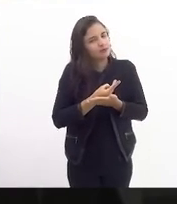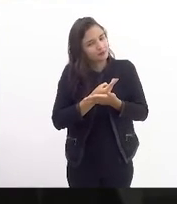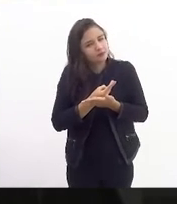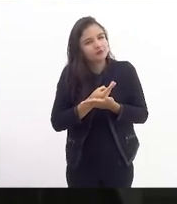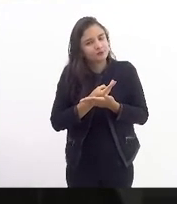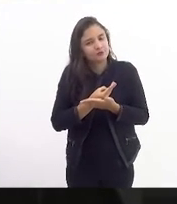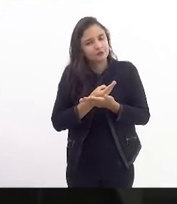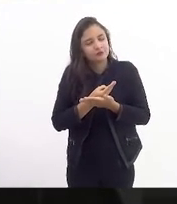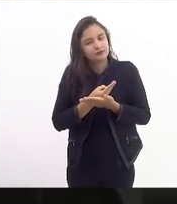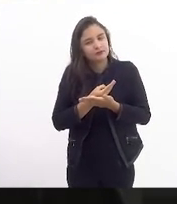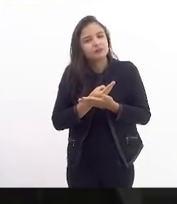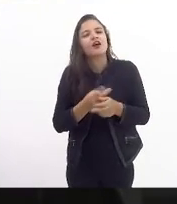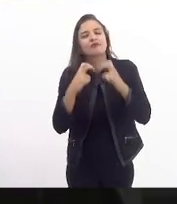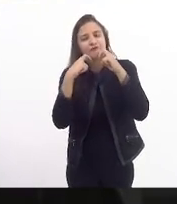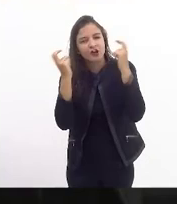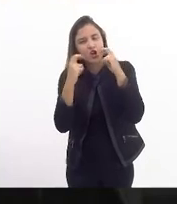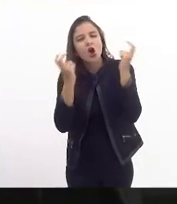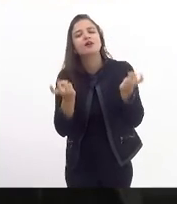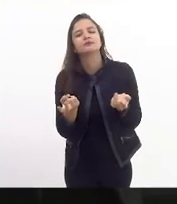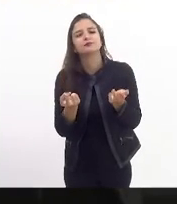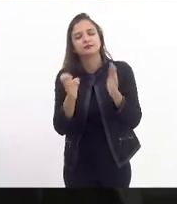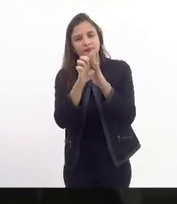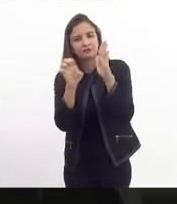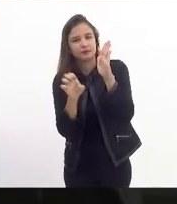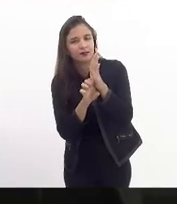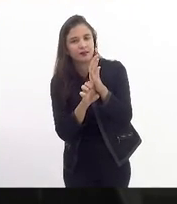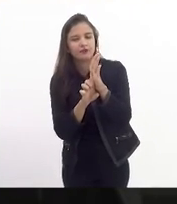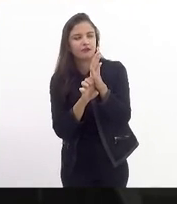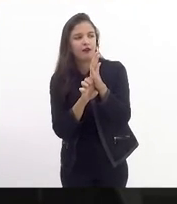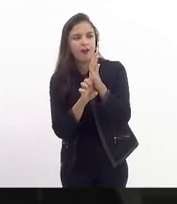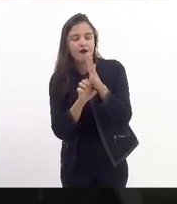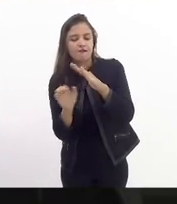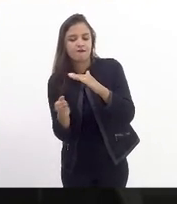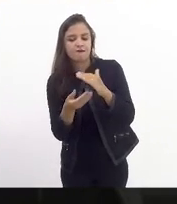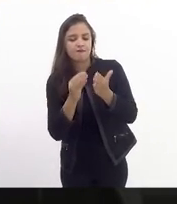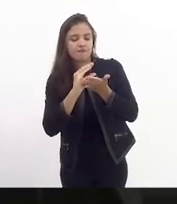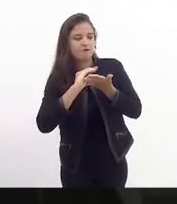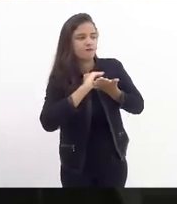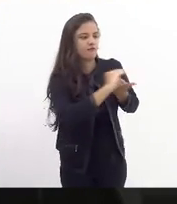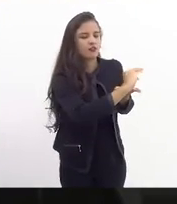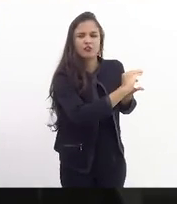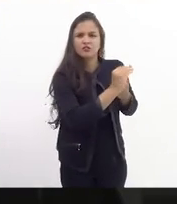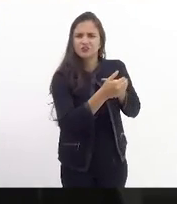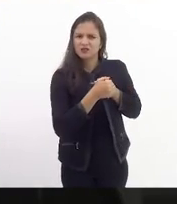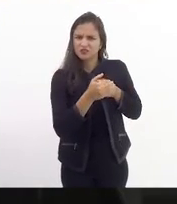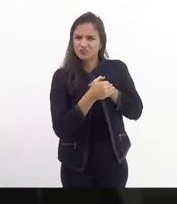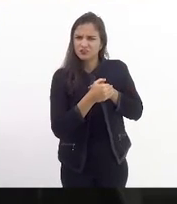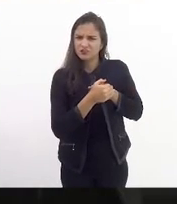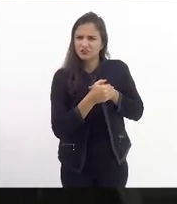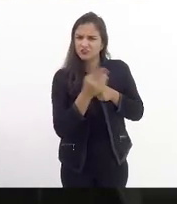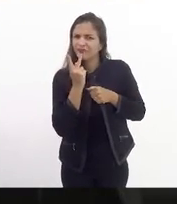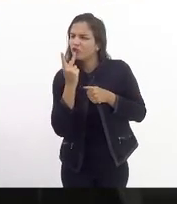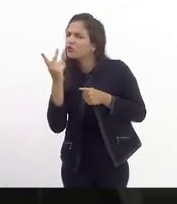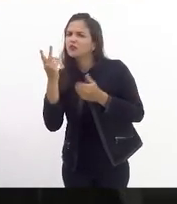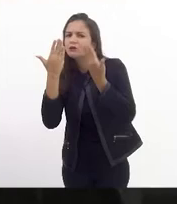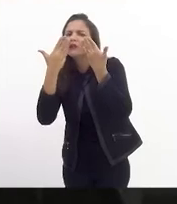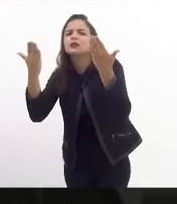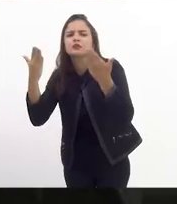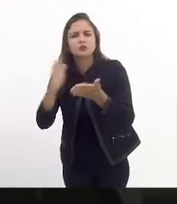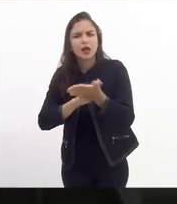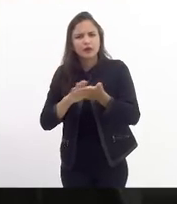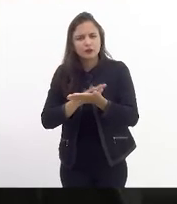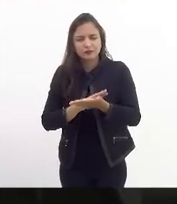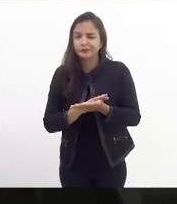quem endereçou aquela emenda para algum lugar. Porque eu acho o contrário, se um deputado faz uma